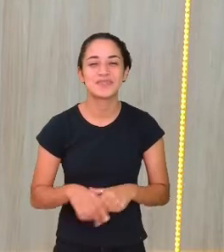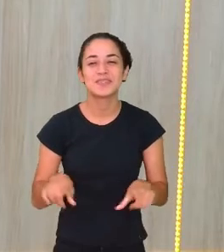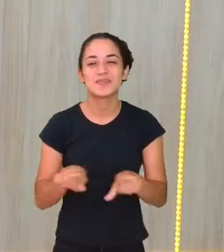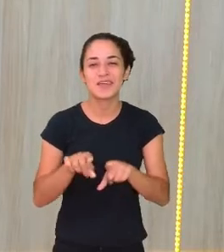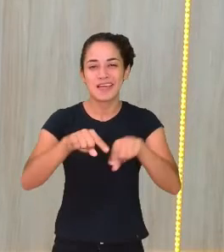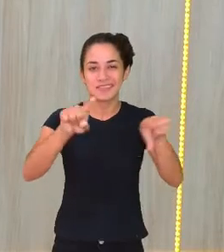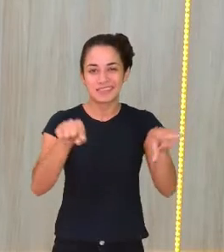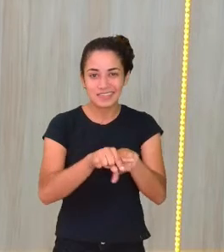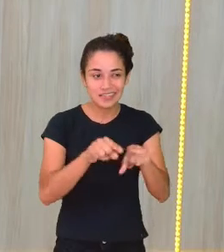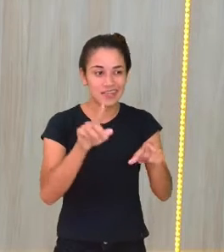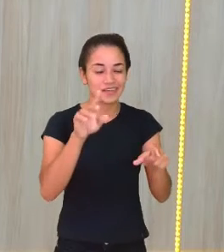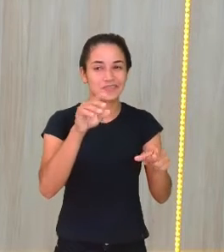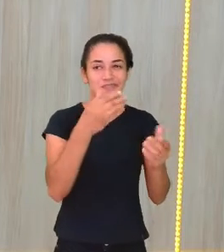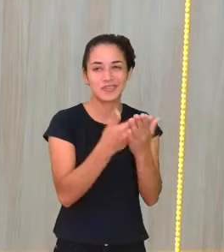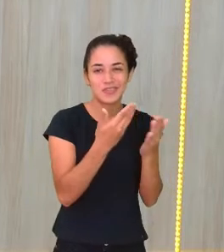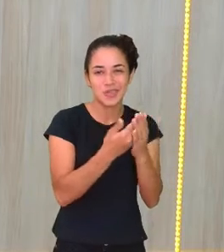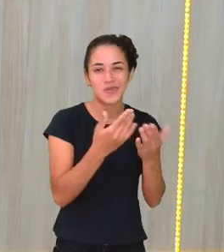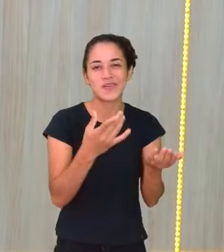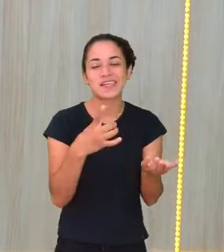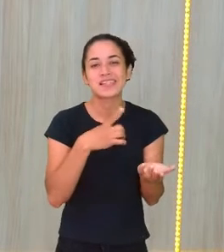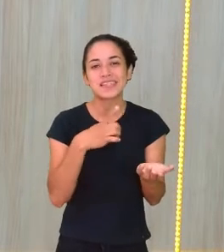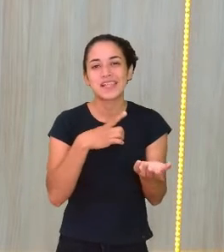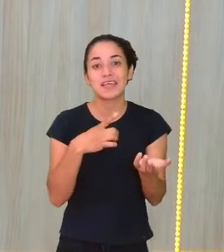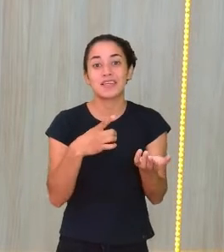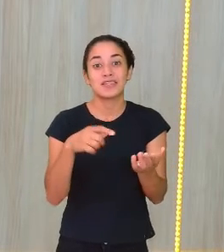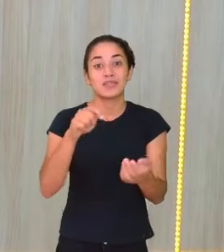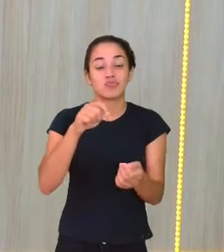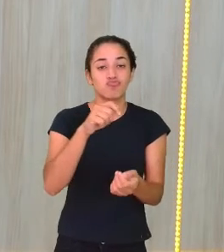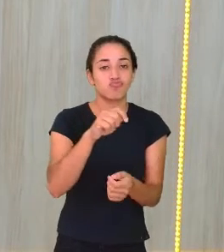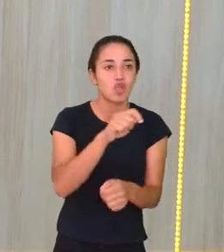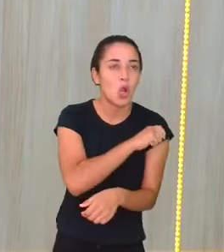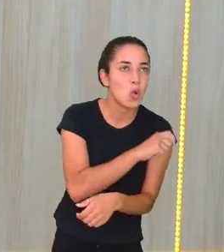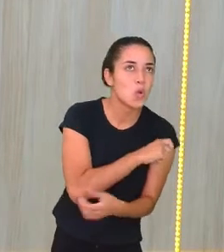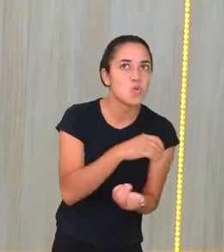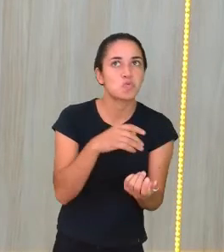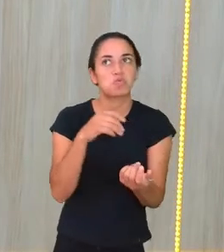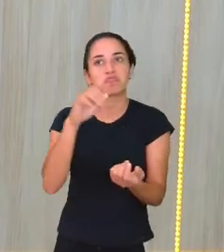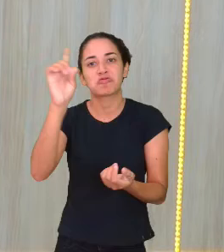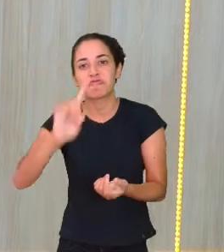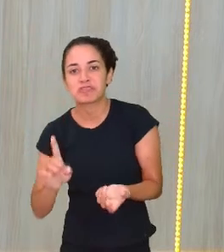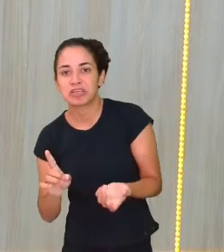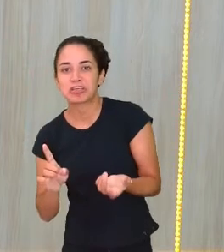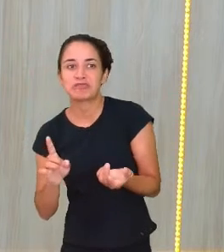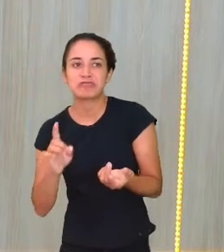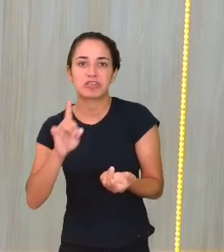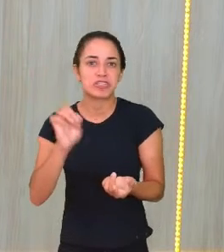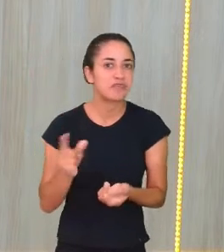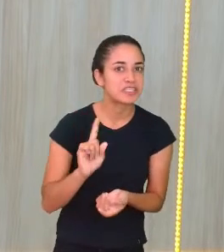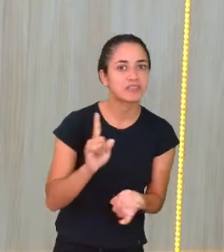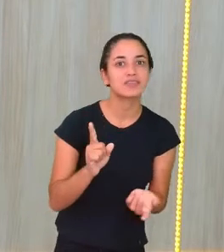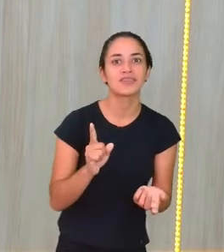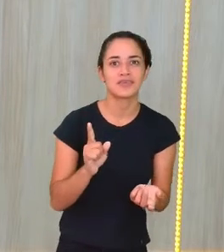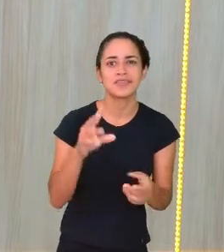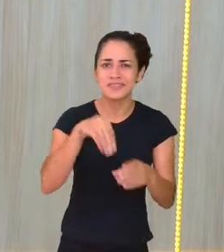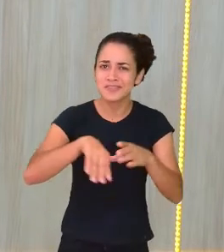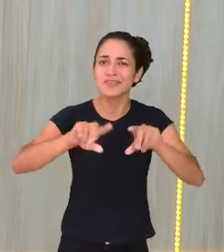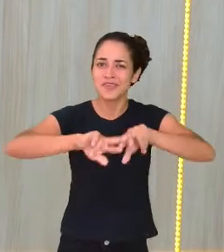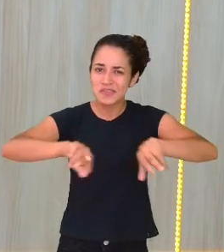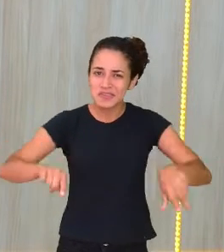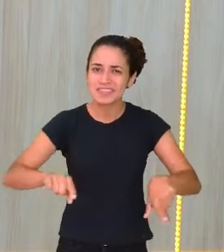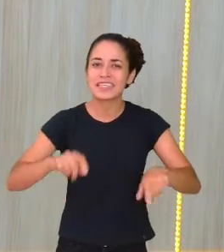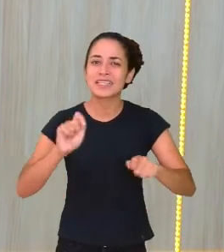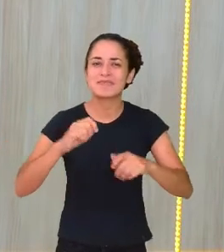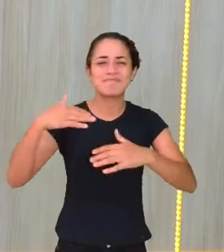sala de aula tenha uma estudante com ou sem deficiência, a diversidade está ali e estamos